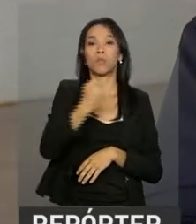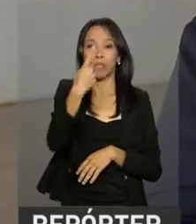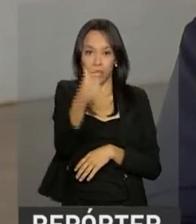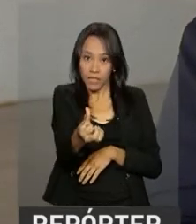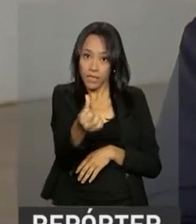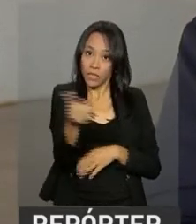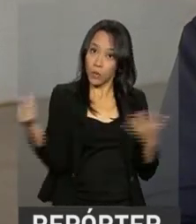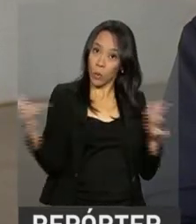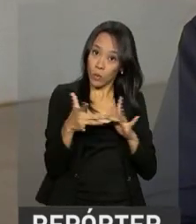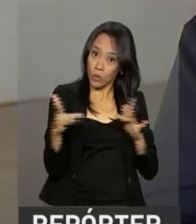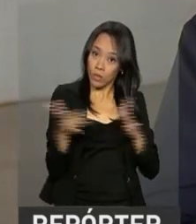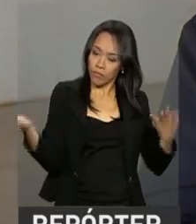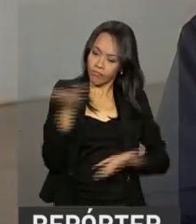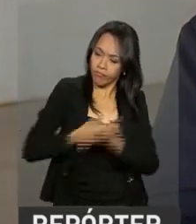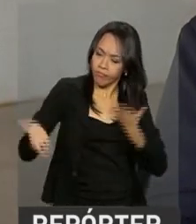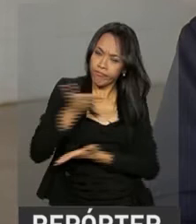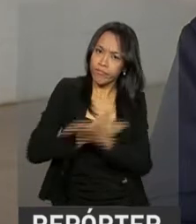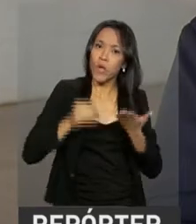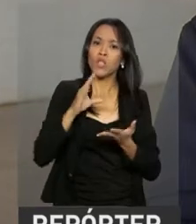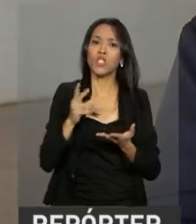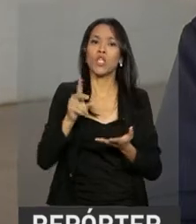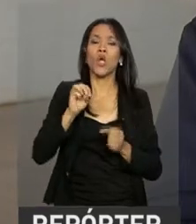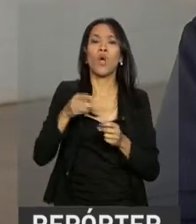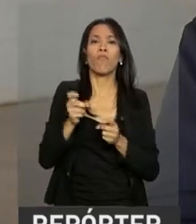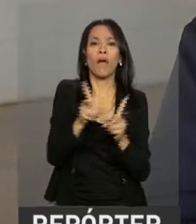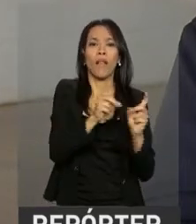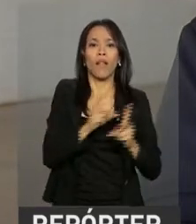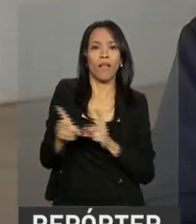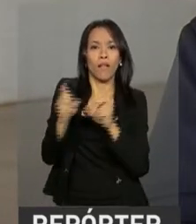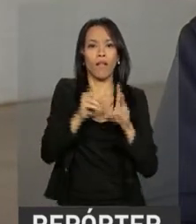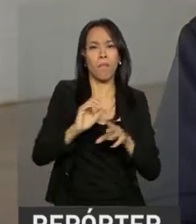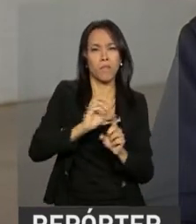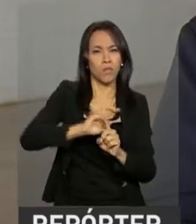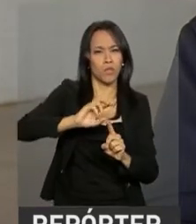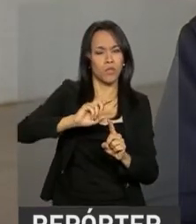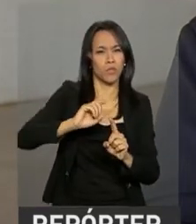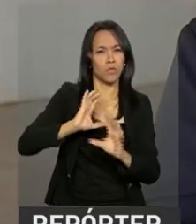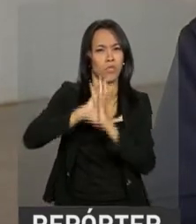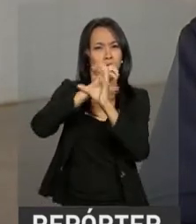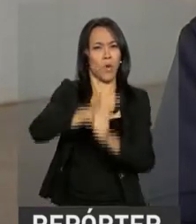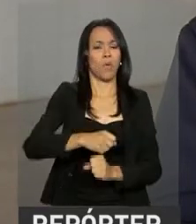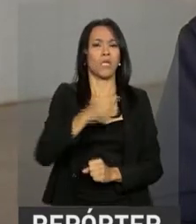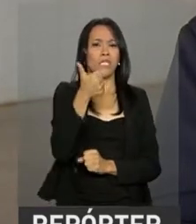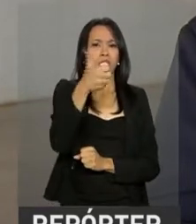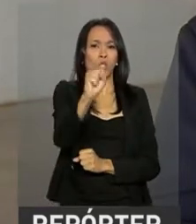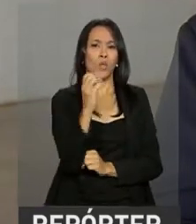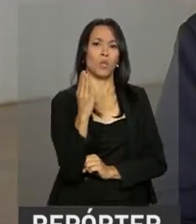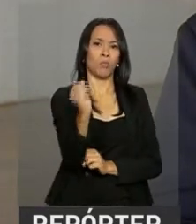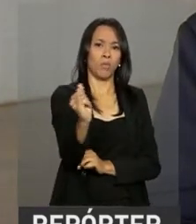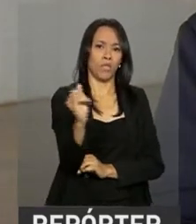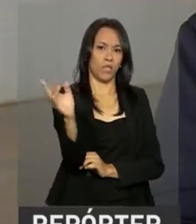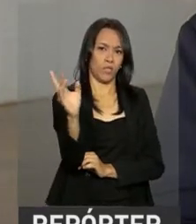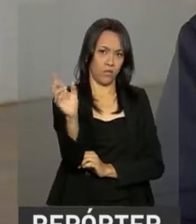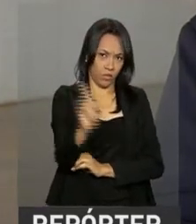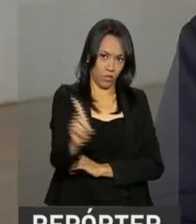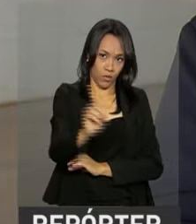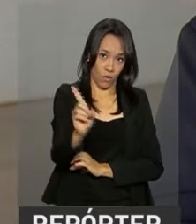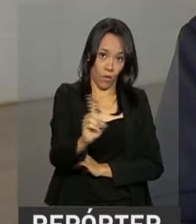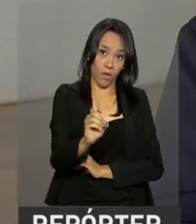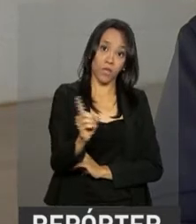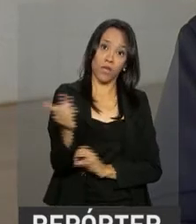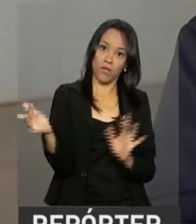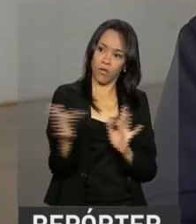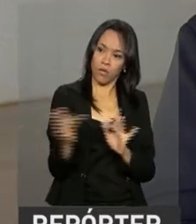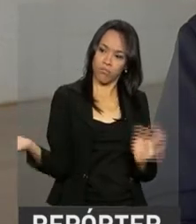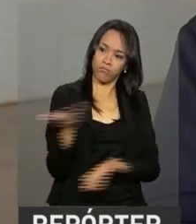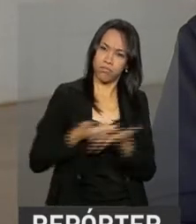intercâmbio comercial entre brasil e argentina somou mais de 18 bilhões de dólares aumentar o fluxo de